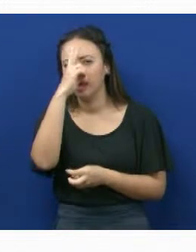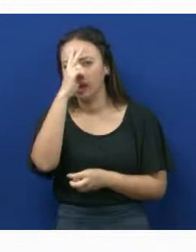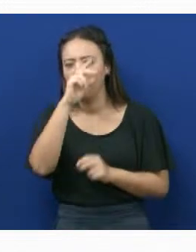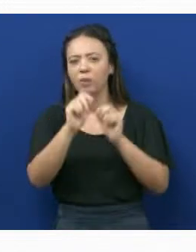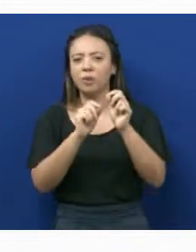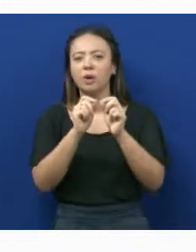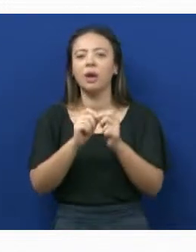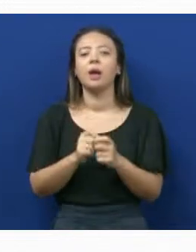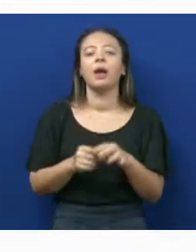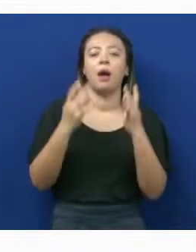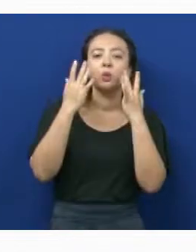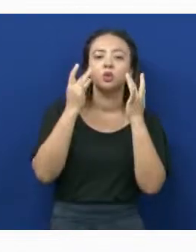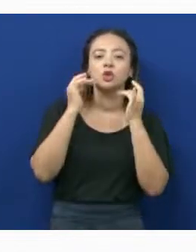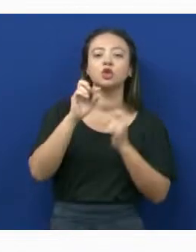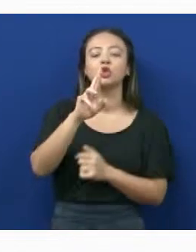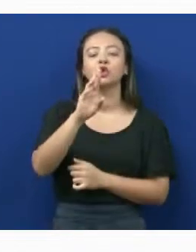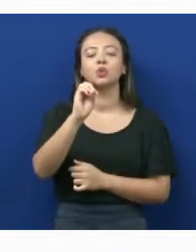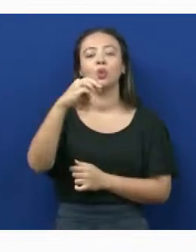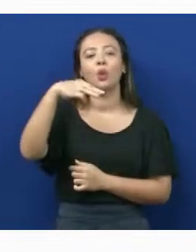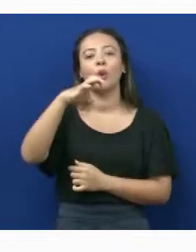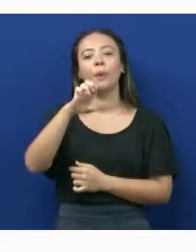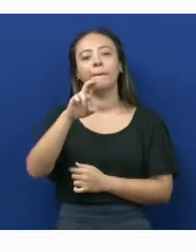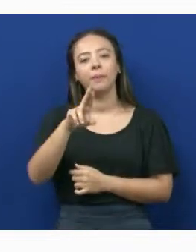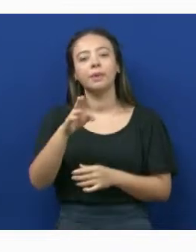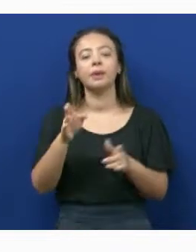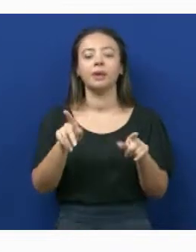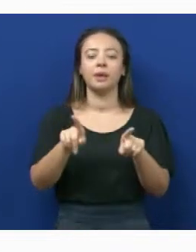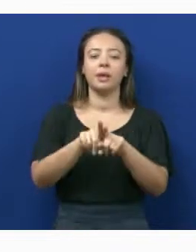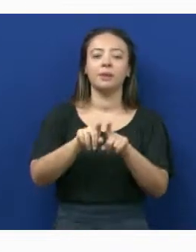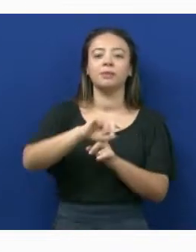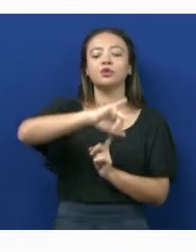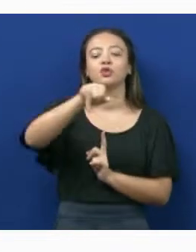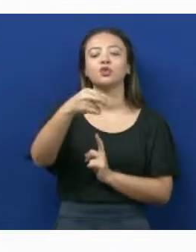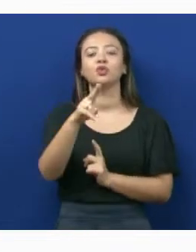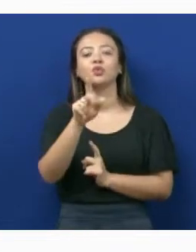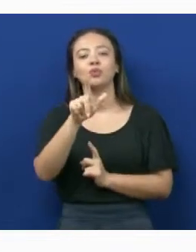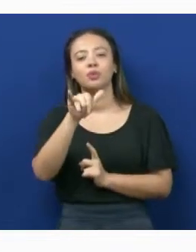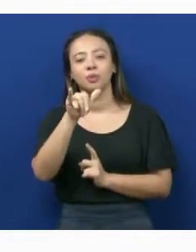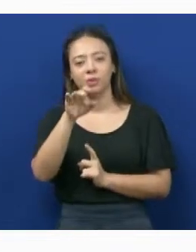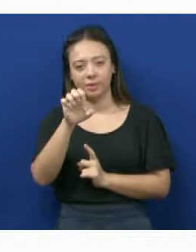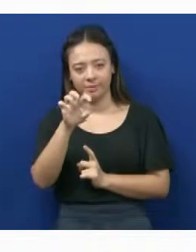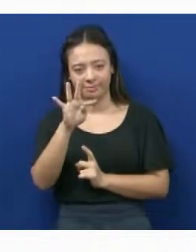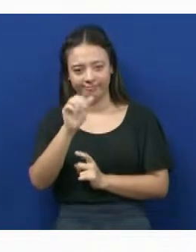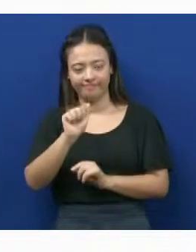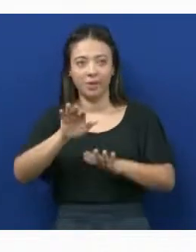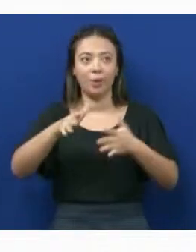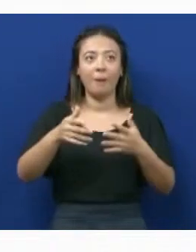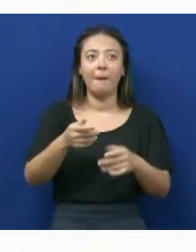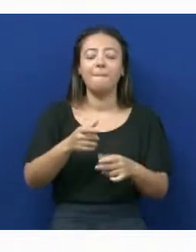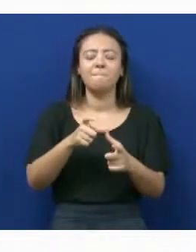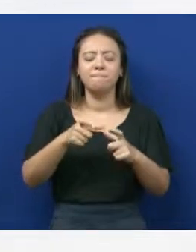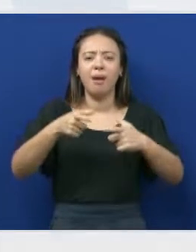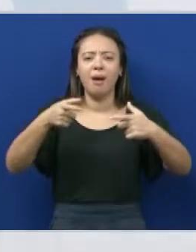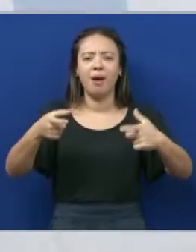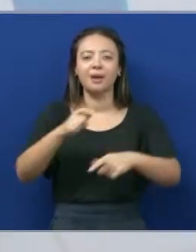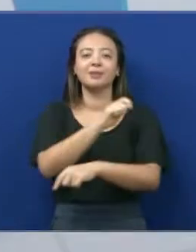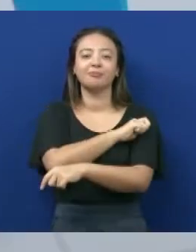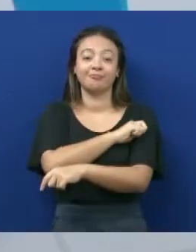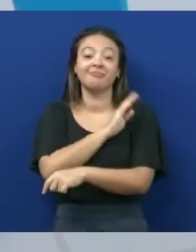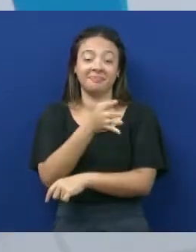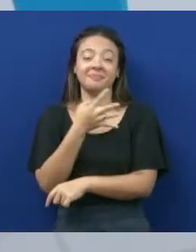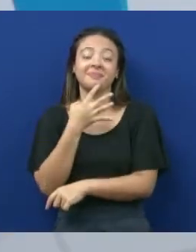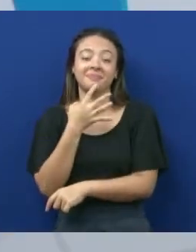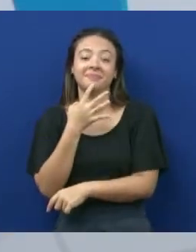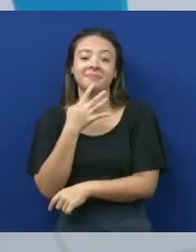de Romeu e Julieta? Eu acredito que é o ícone da época, então quase todos os alunos, quase todas as pessoas